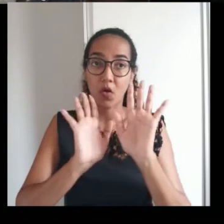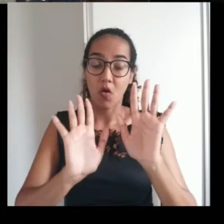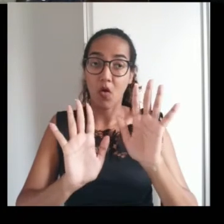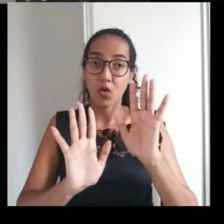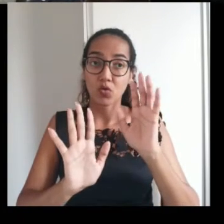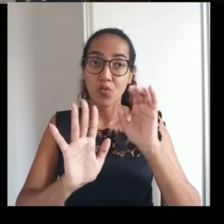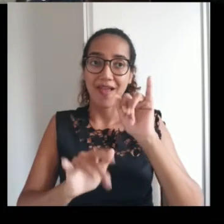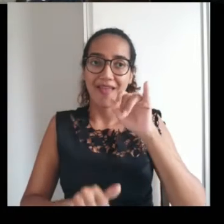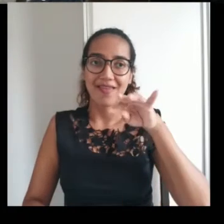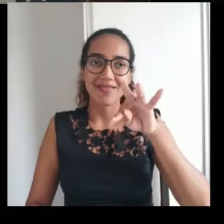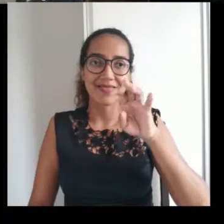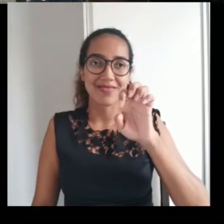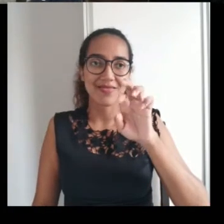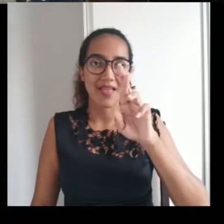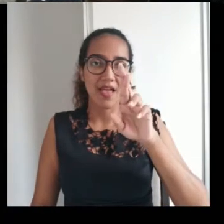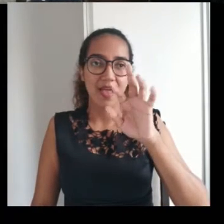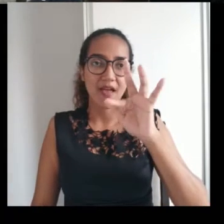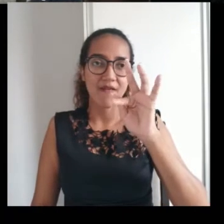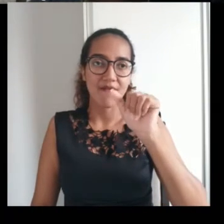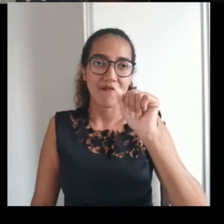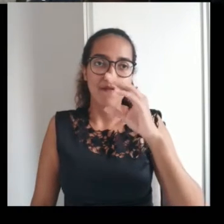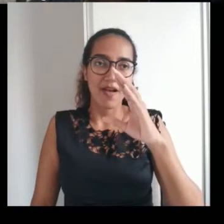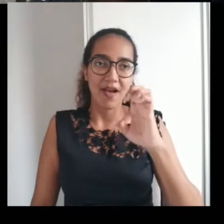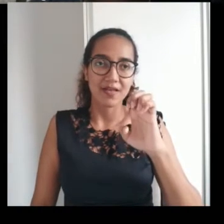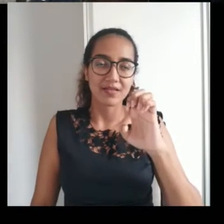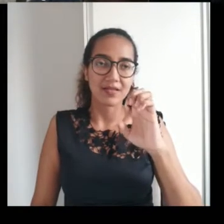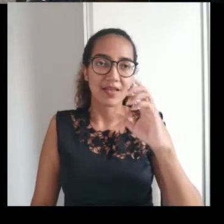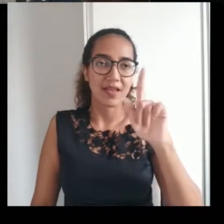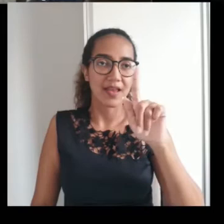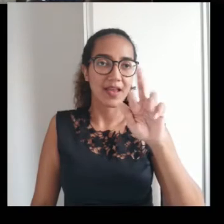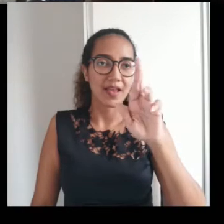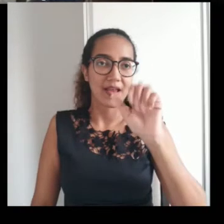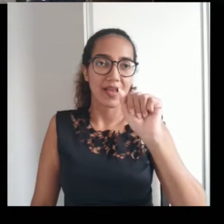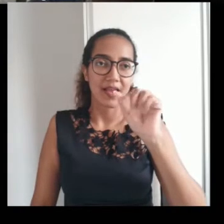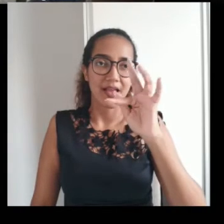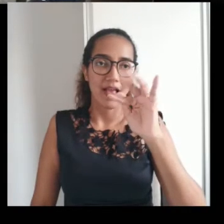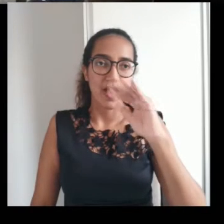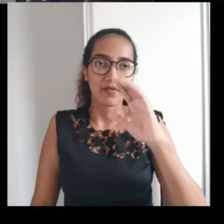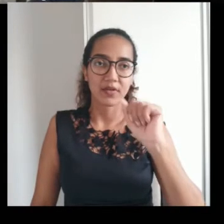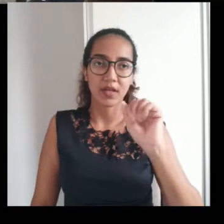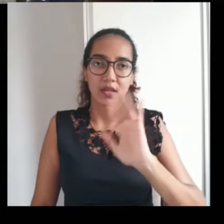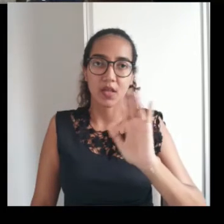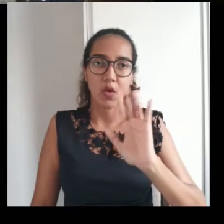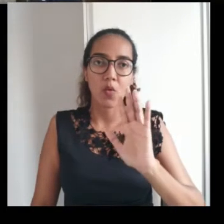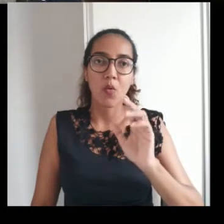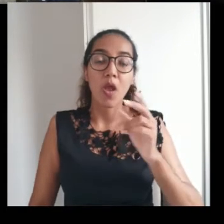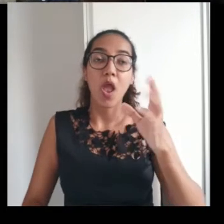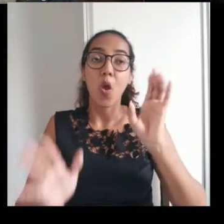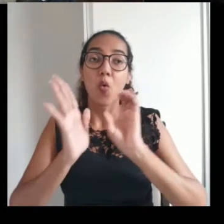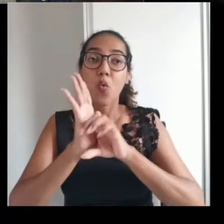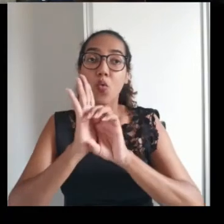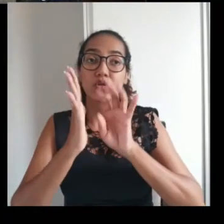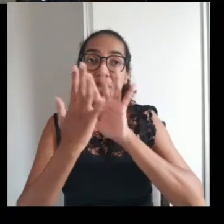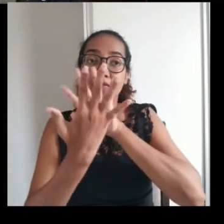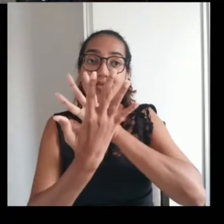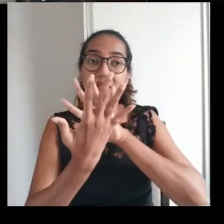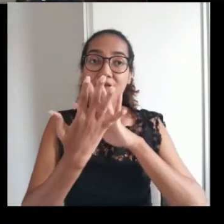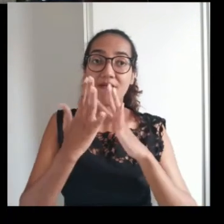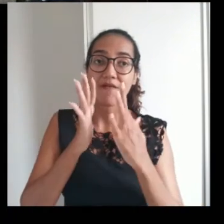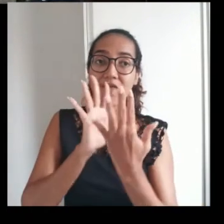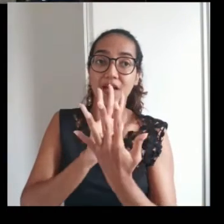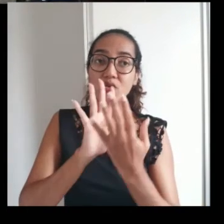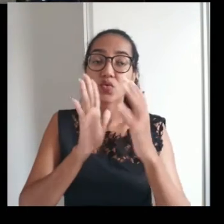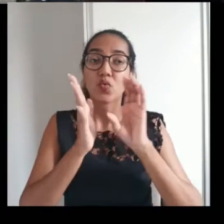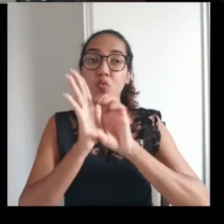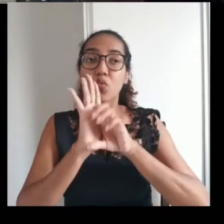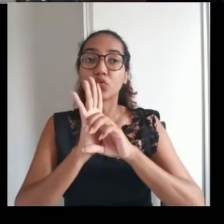interface do Java, é um conceito do Java, da orientação a objetos, é interface. Quando a gente estiver vendo isso aqui, vocês vão entender melhor o